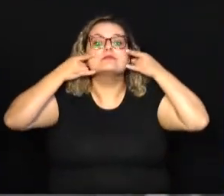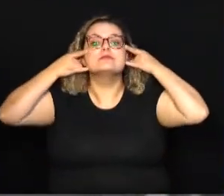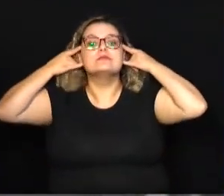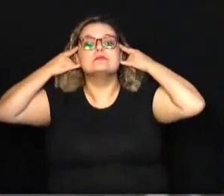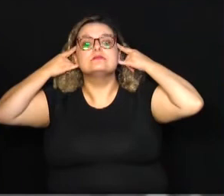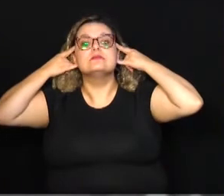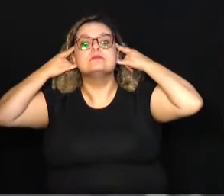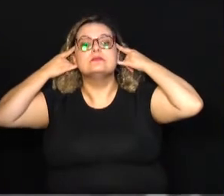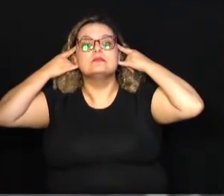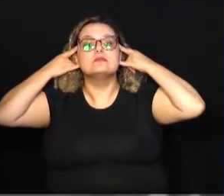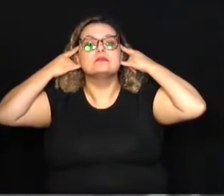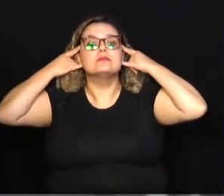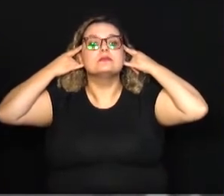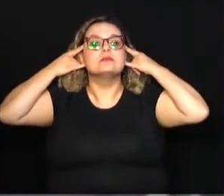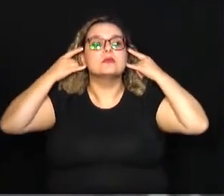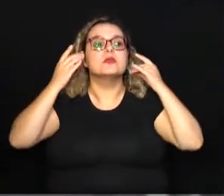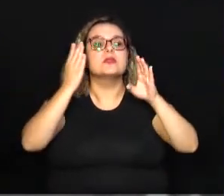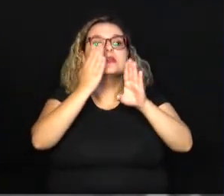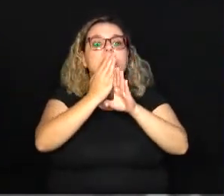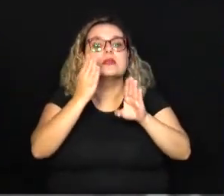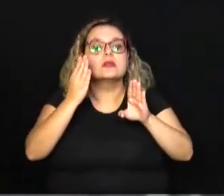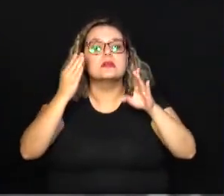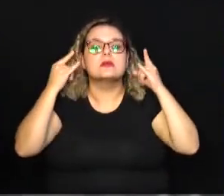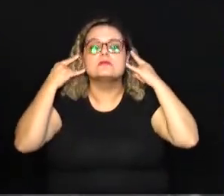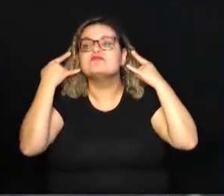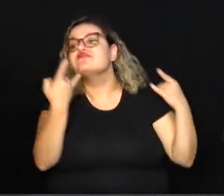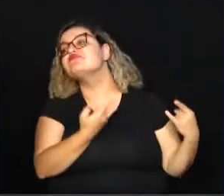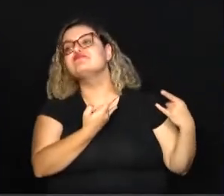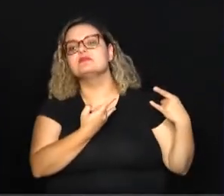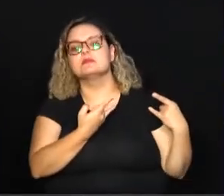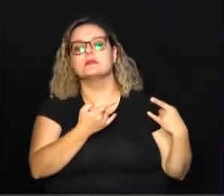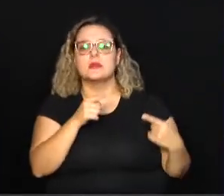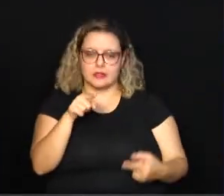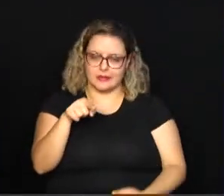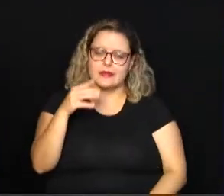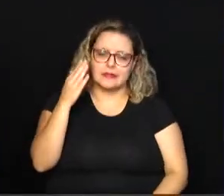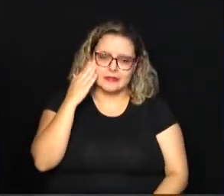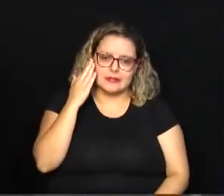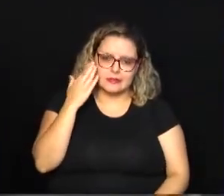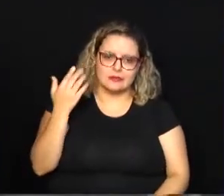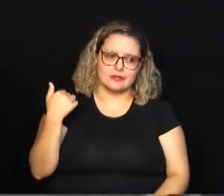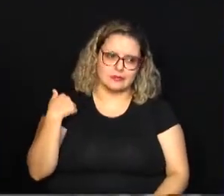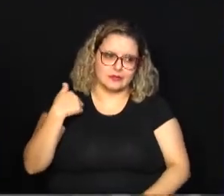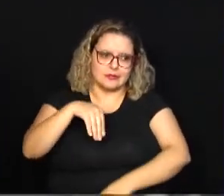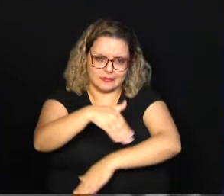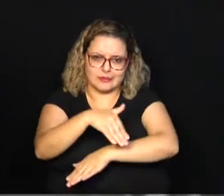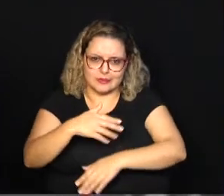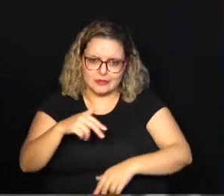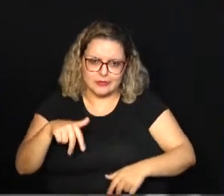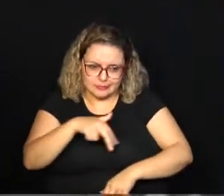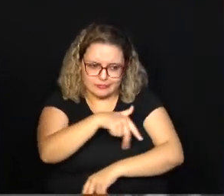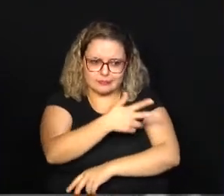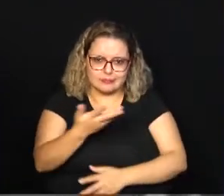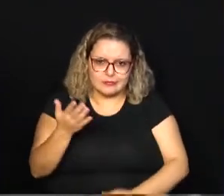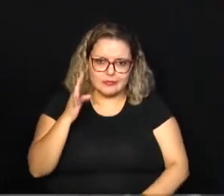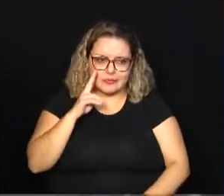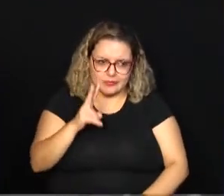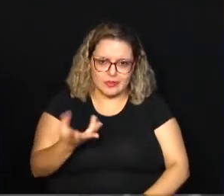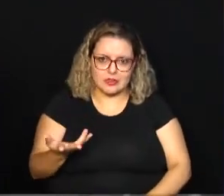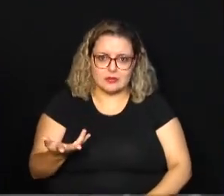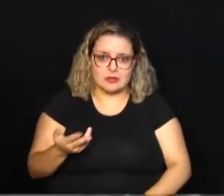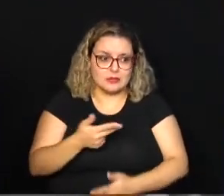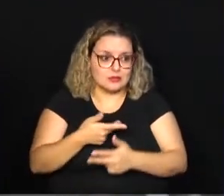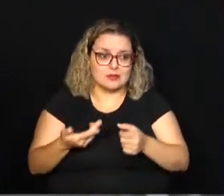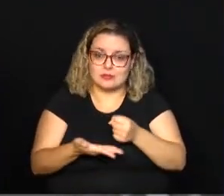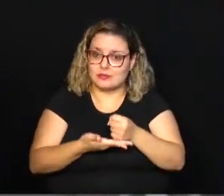você acha na rua quem não está, mas de monte. A senhora sabe disso, nós todos circulamos. Então, as coisas básicas não estão sendo